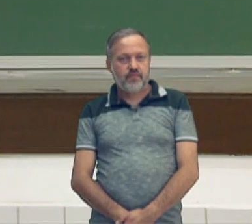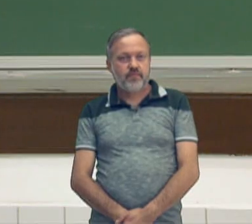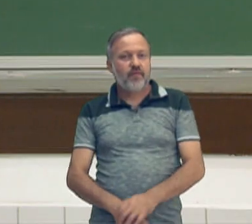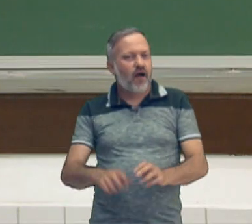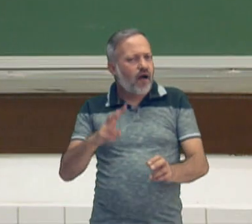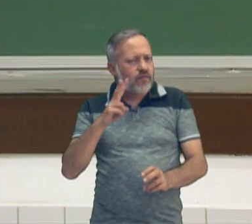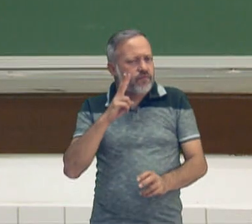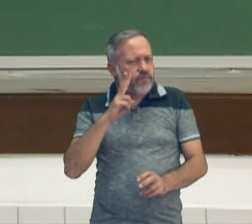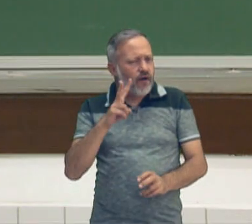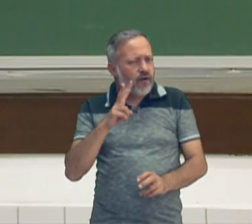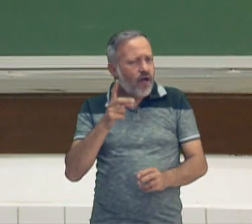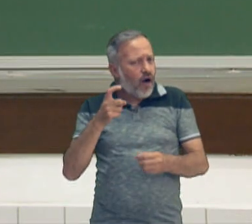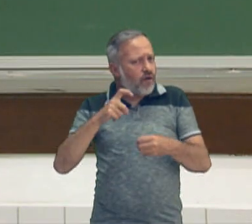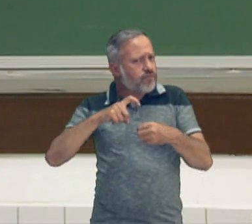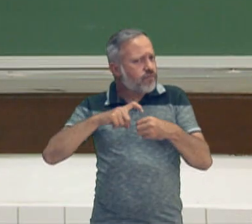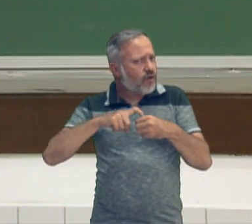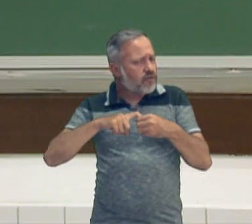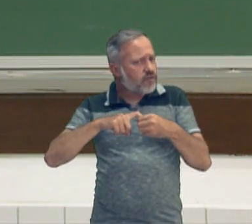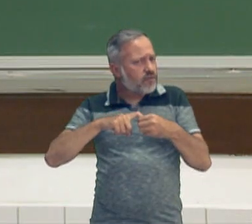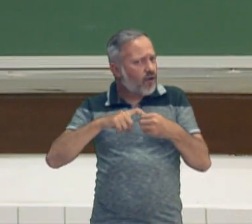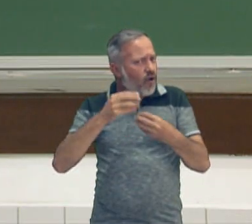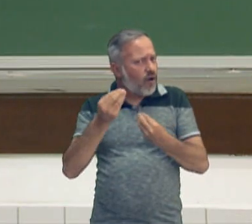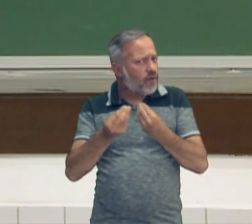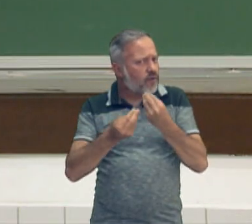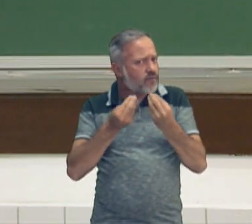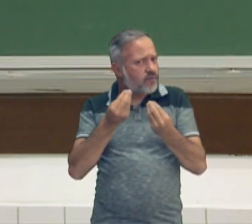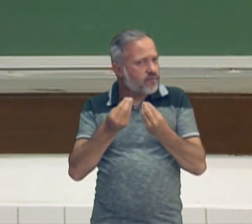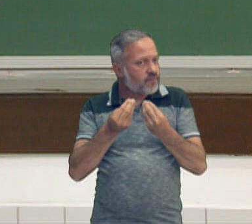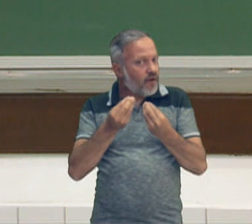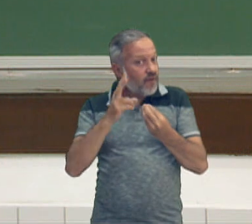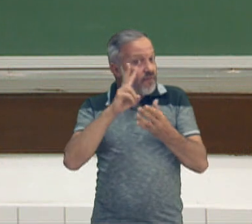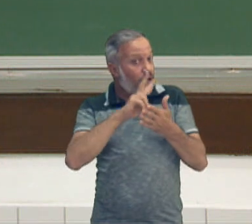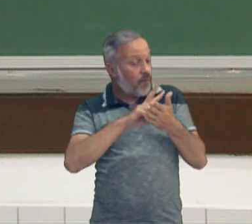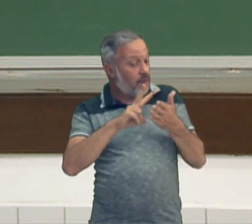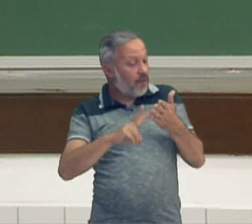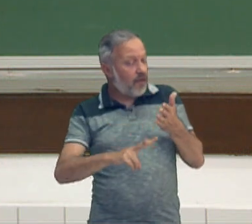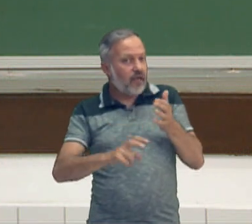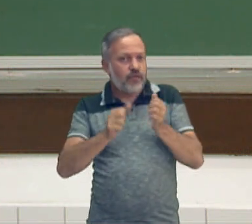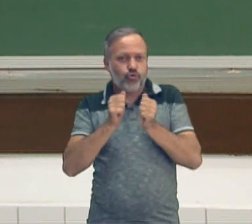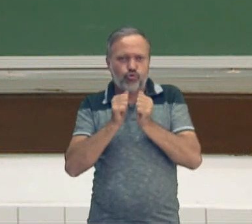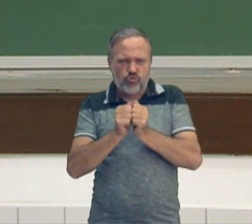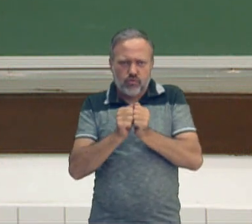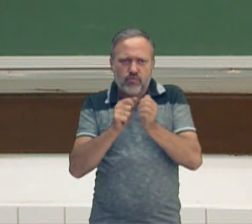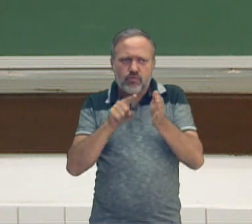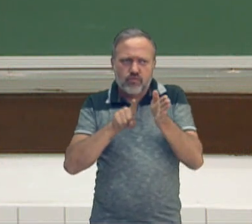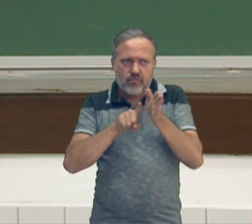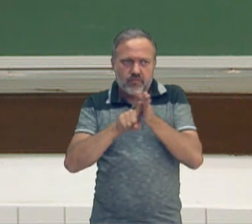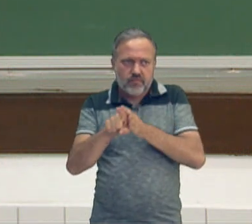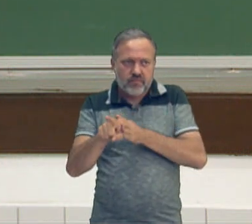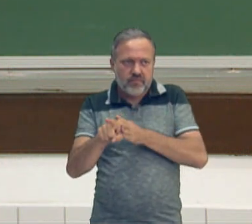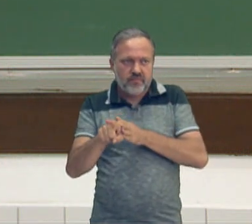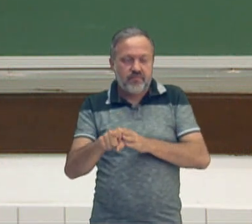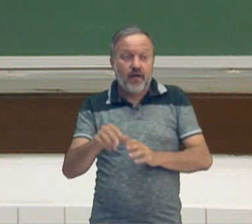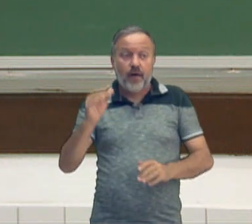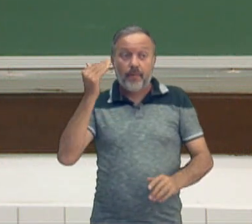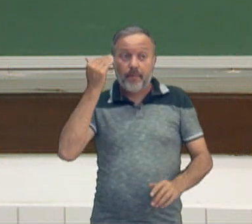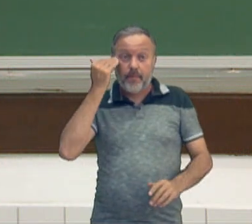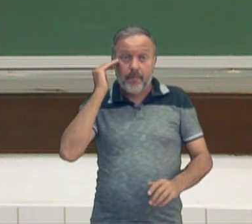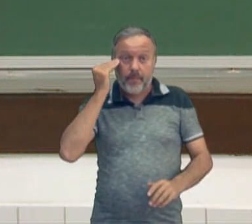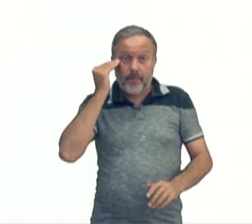E daí, pessoal? Voltando aí, como é que foi? Vamos ler junto a pergunta nossa do quiz? Entende-se